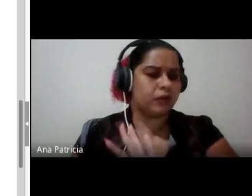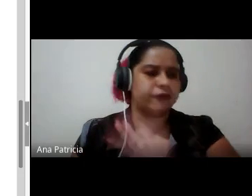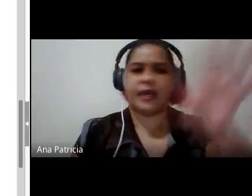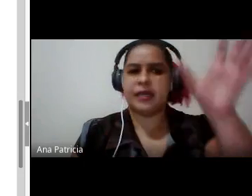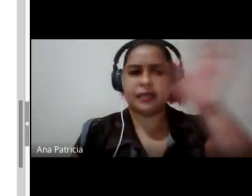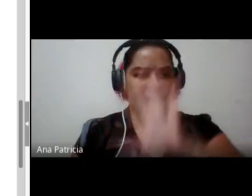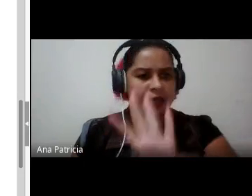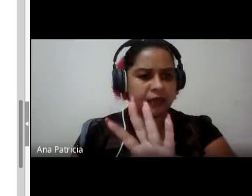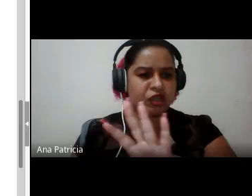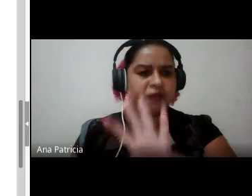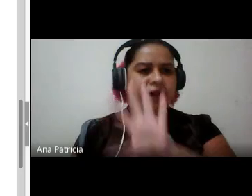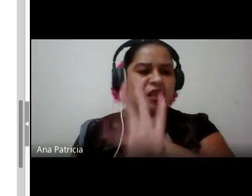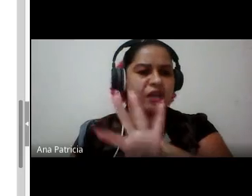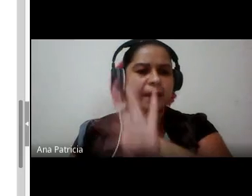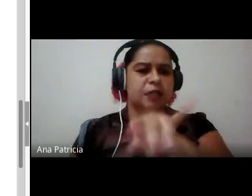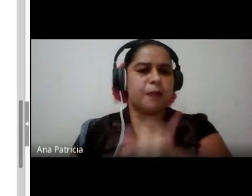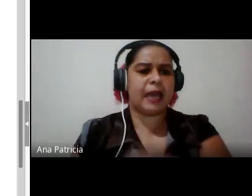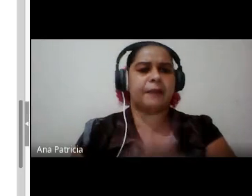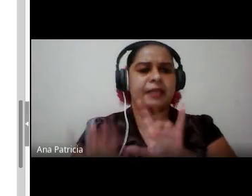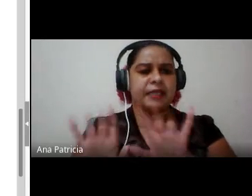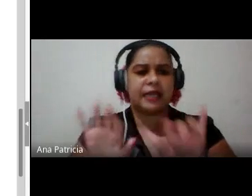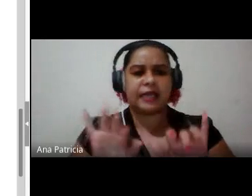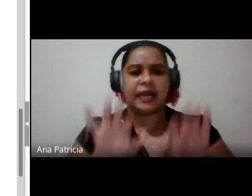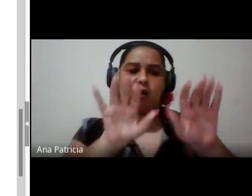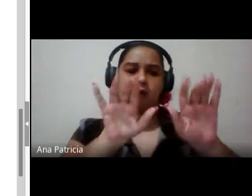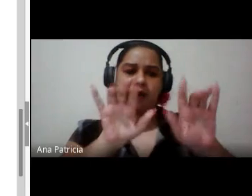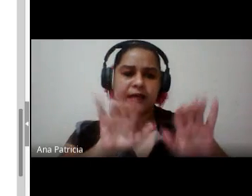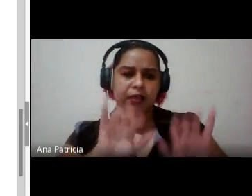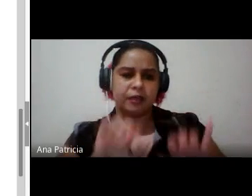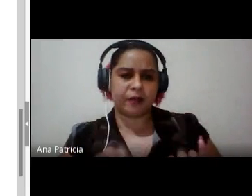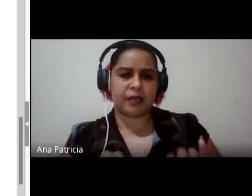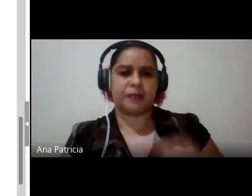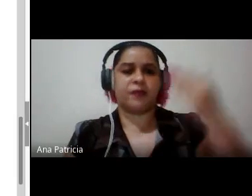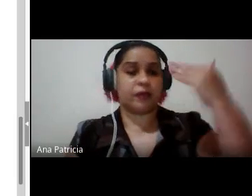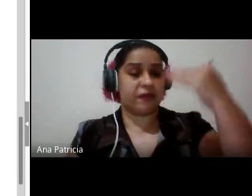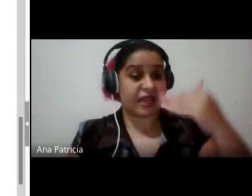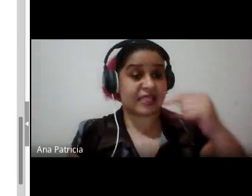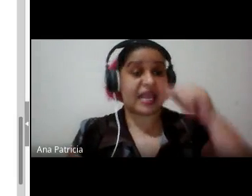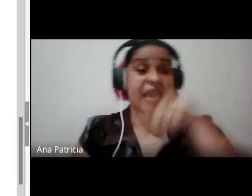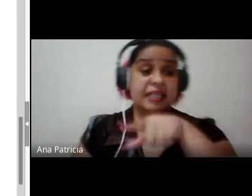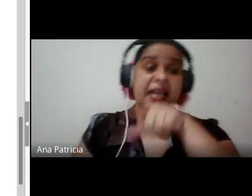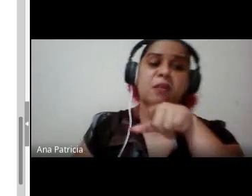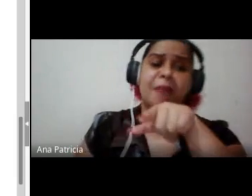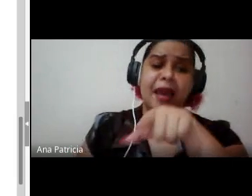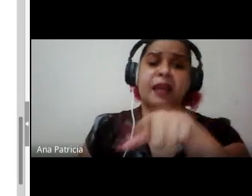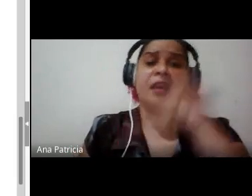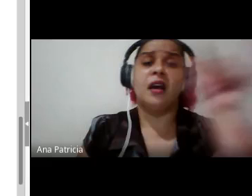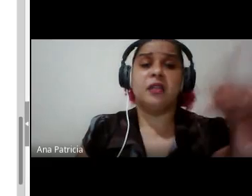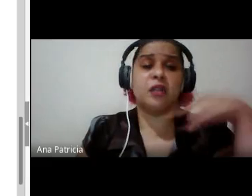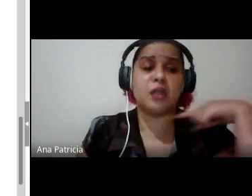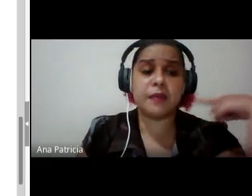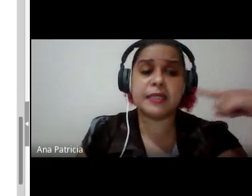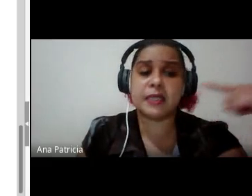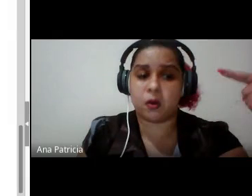toda vez. Existem várias tabelas, vocês pesquisarem na internet, configuração de mão em libras, vão ter várias. Essa é a do MEC